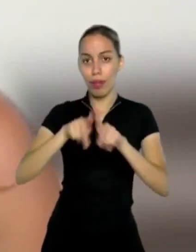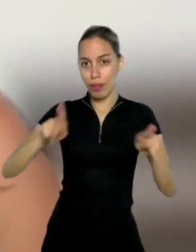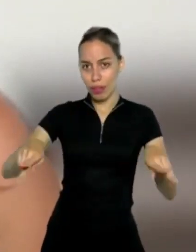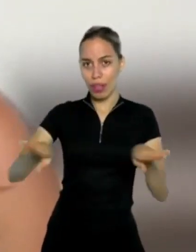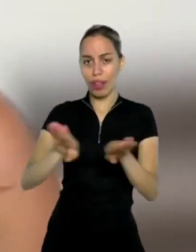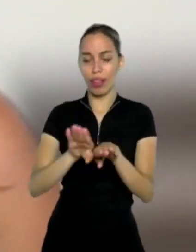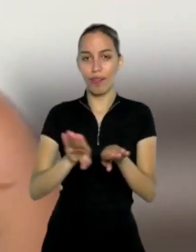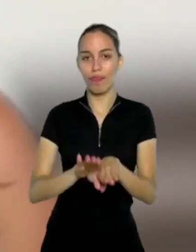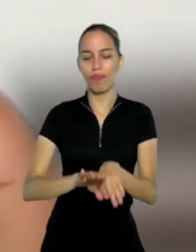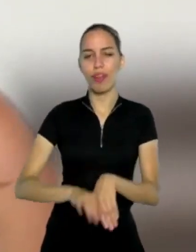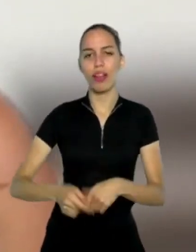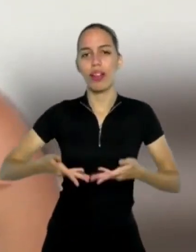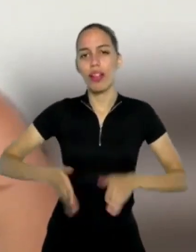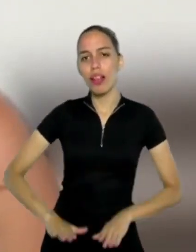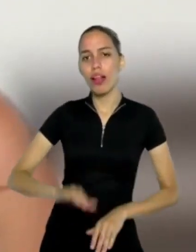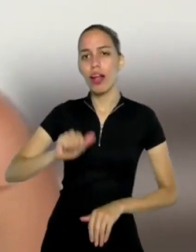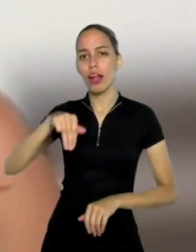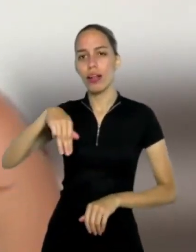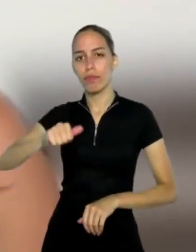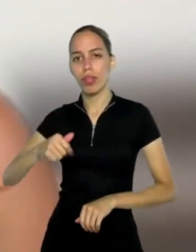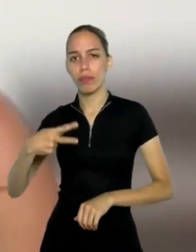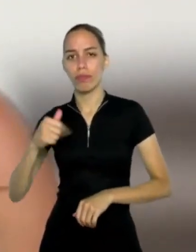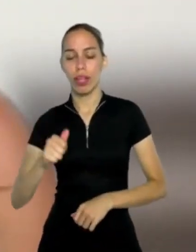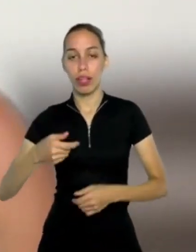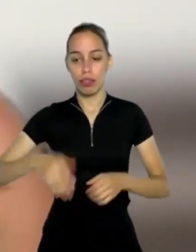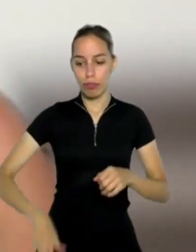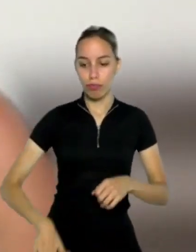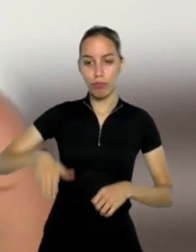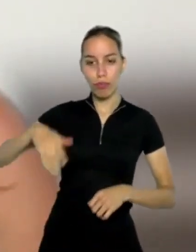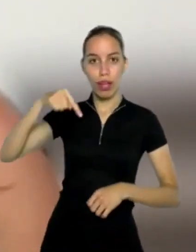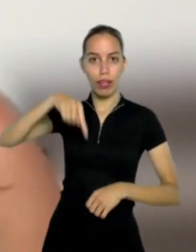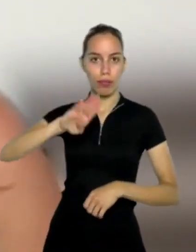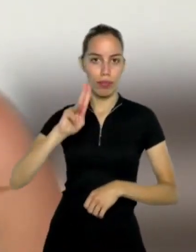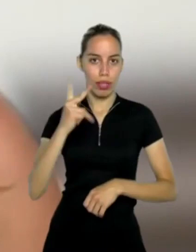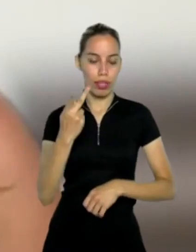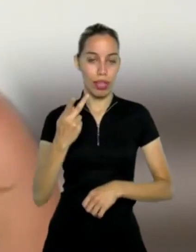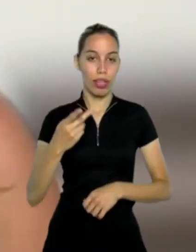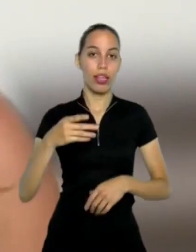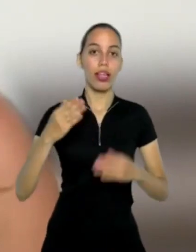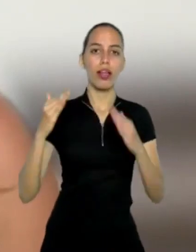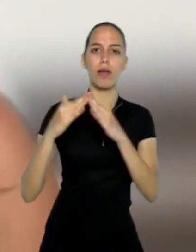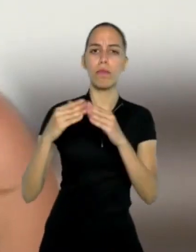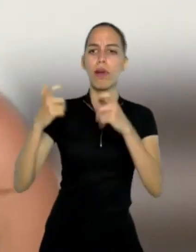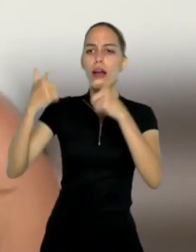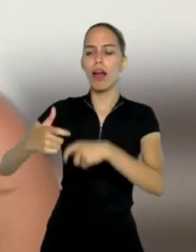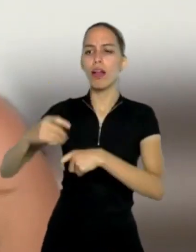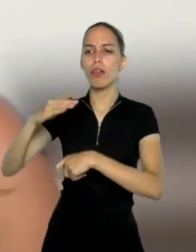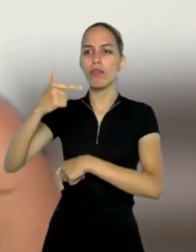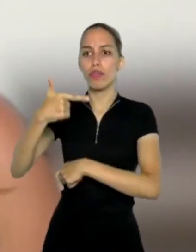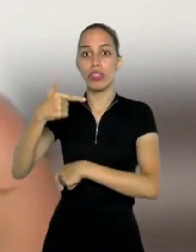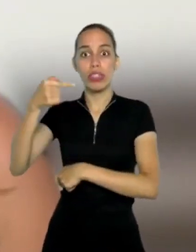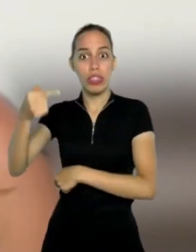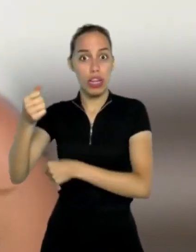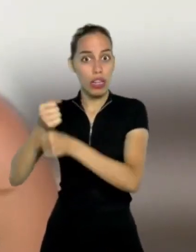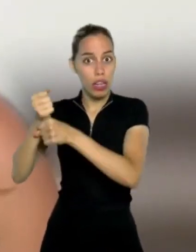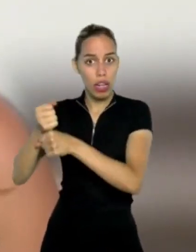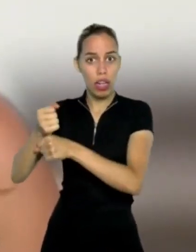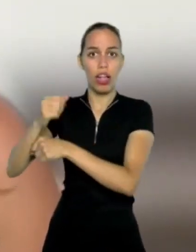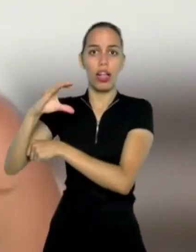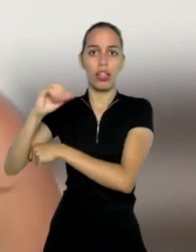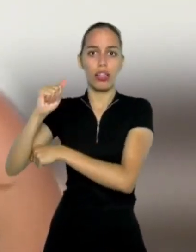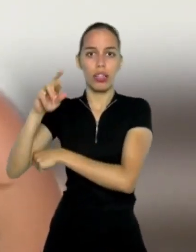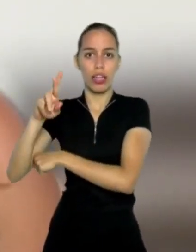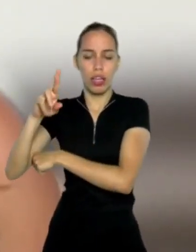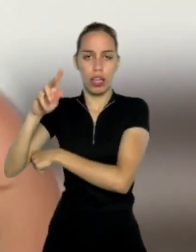nasceu no Amapá, cresceu em Belo Horizonte e reside há 27 anos em Carmo da Mata, interior de Minas